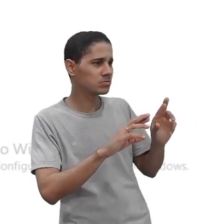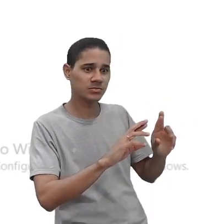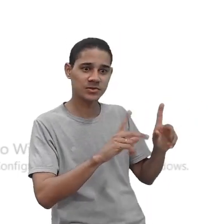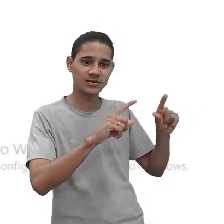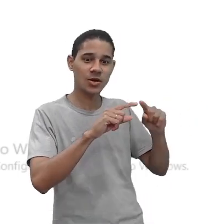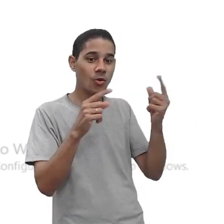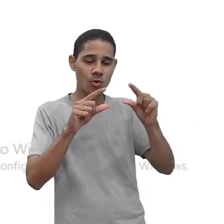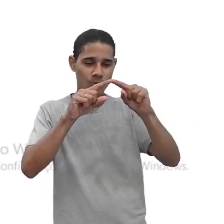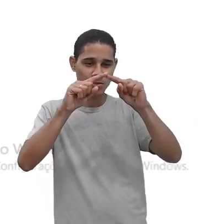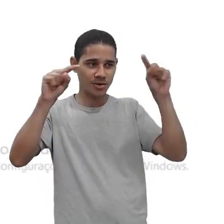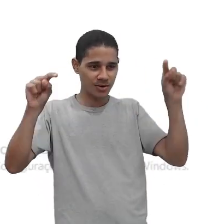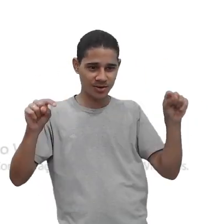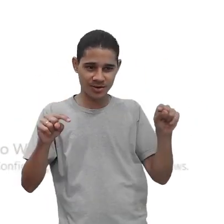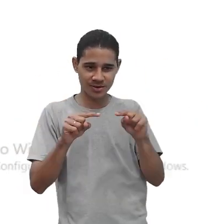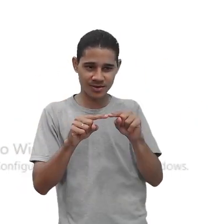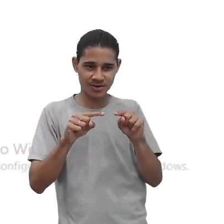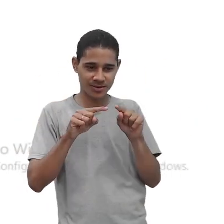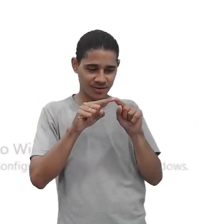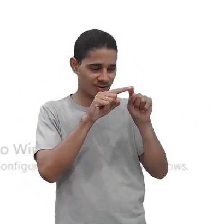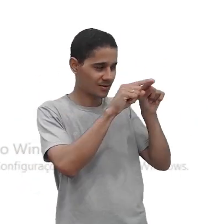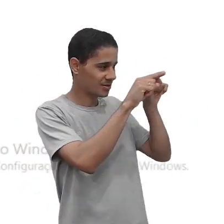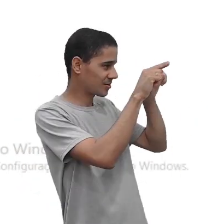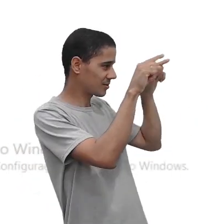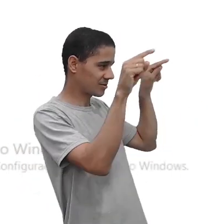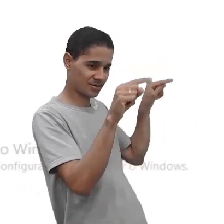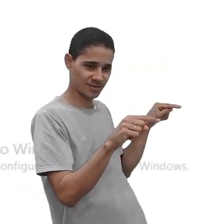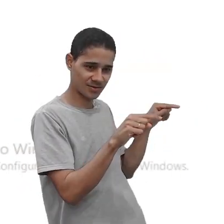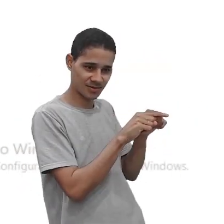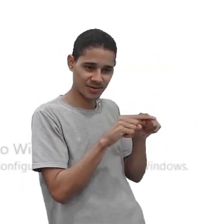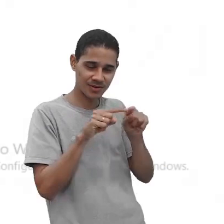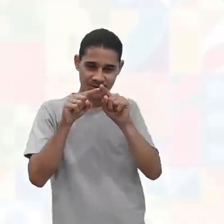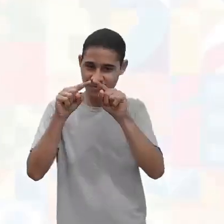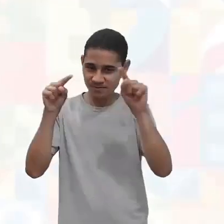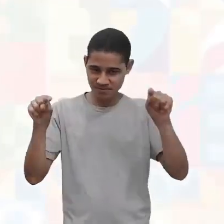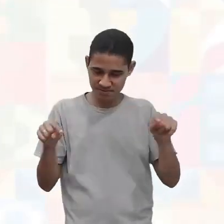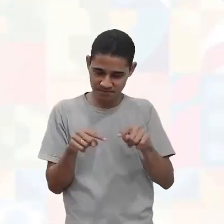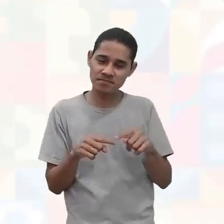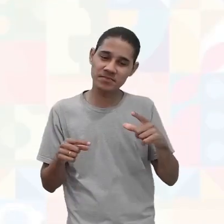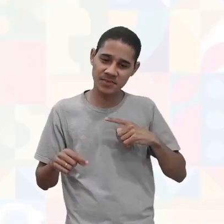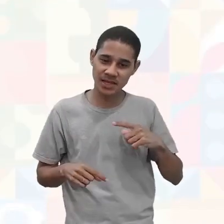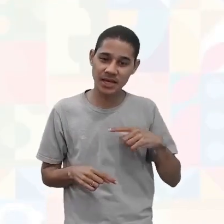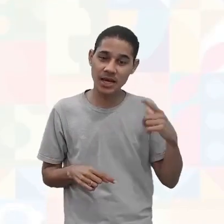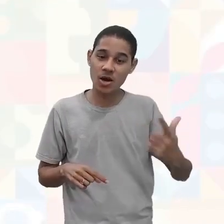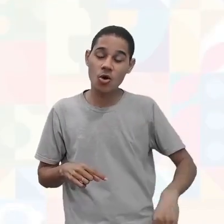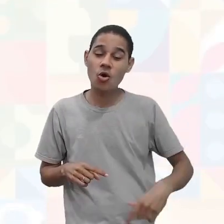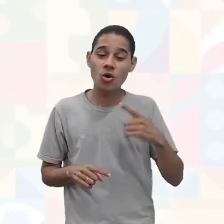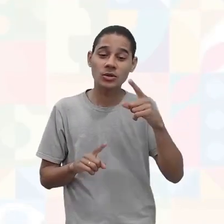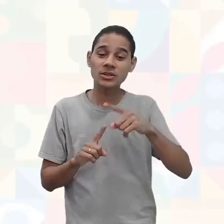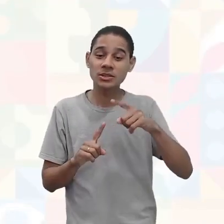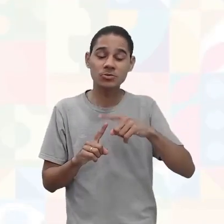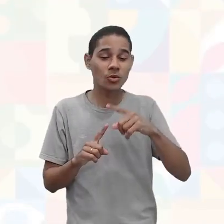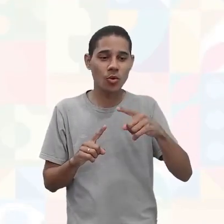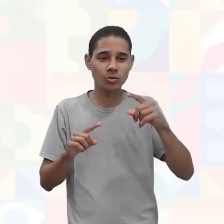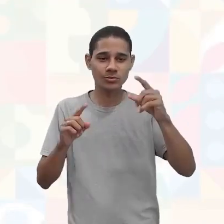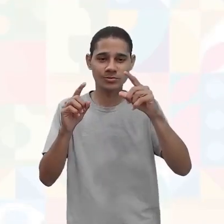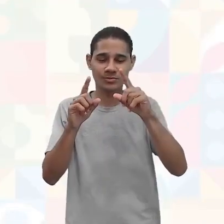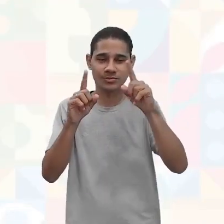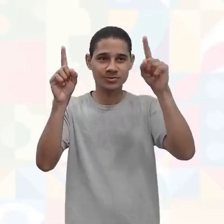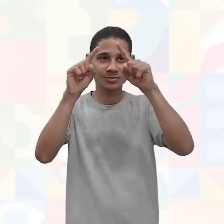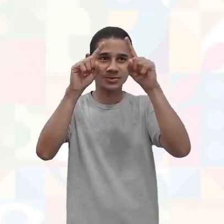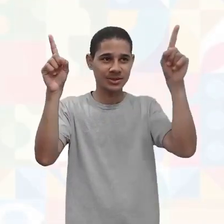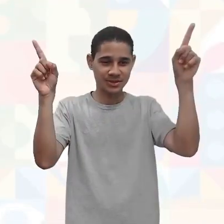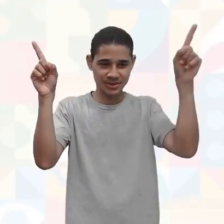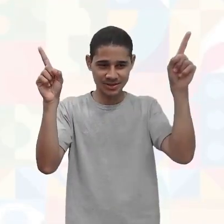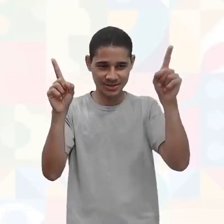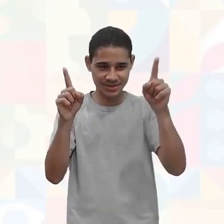retangular, tá? Então, a gente também pode estar tendo esse tipo de paginação. Temos a questão do diagonal, que é justamente aí